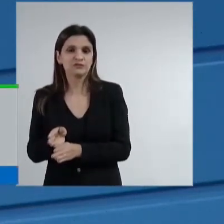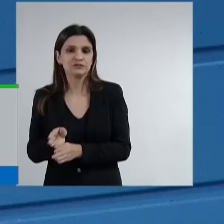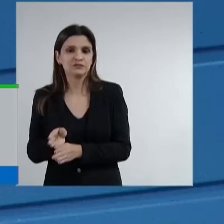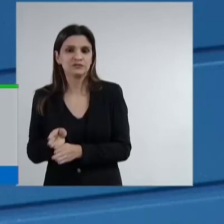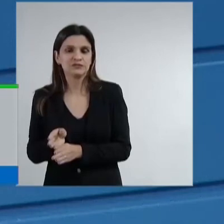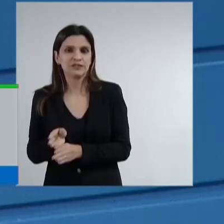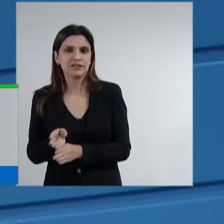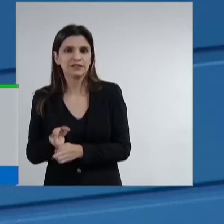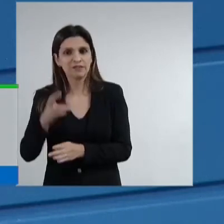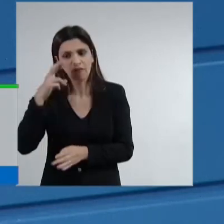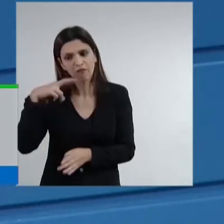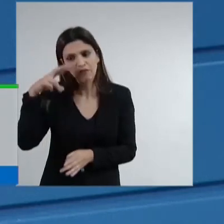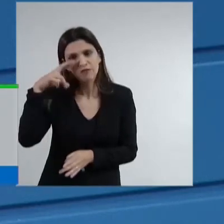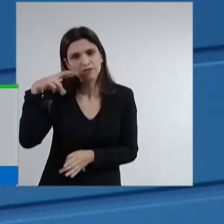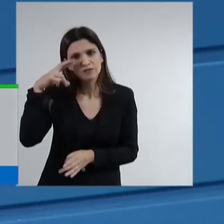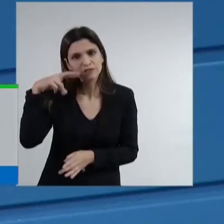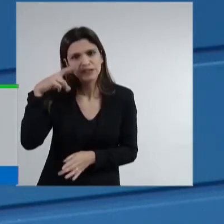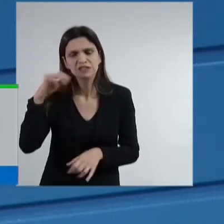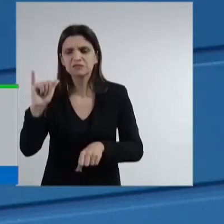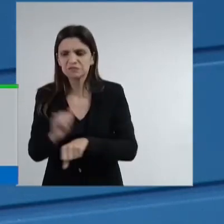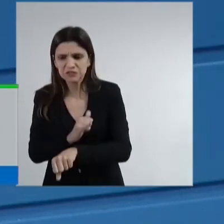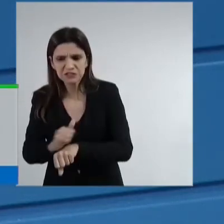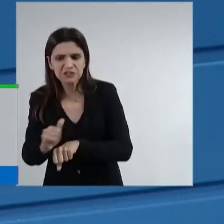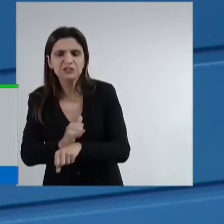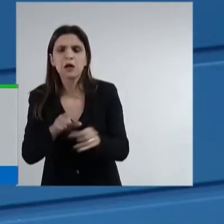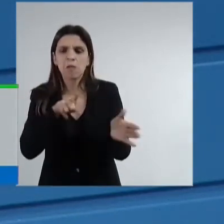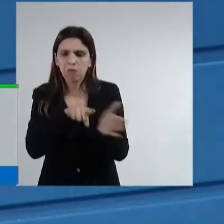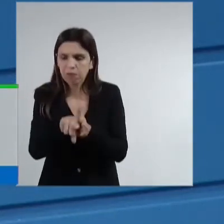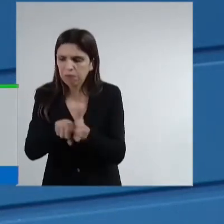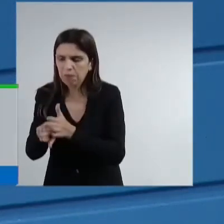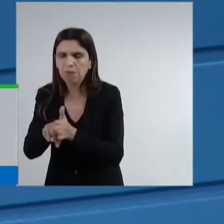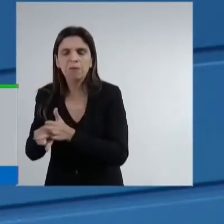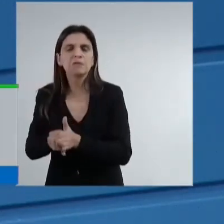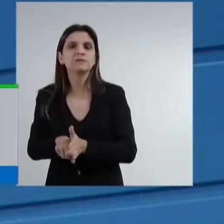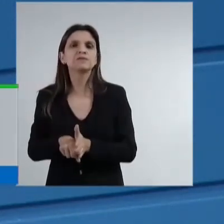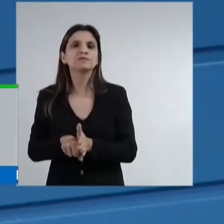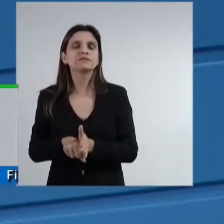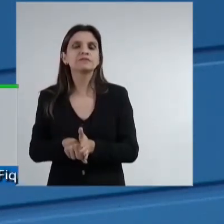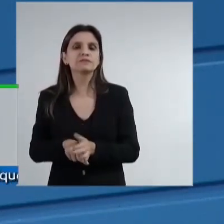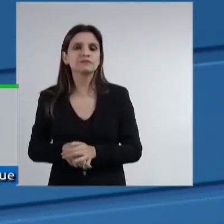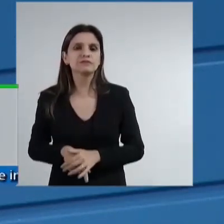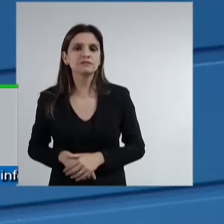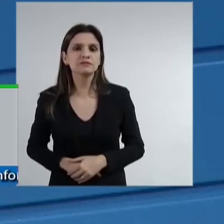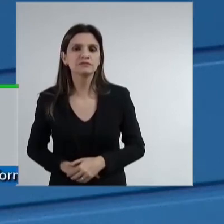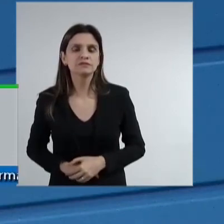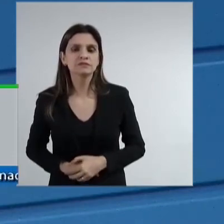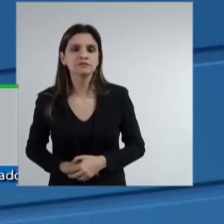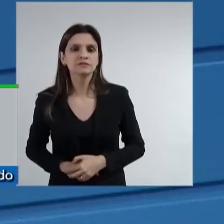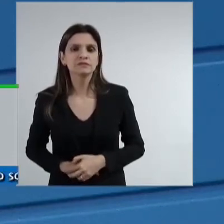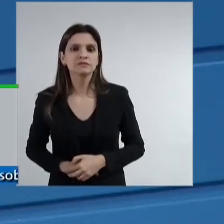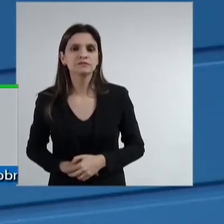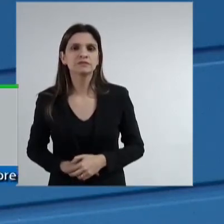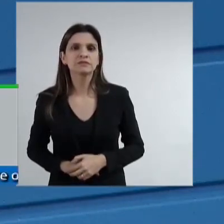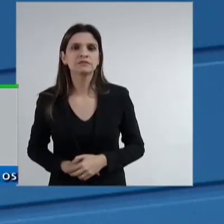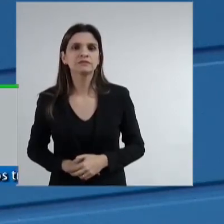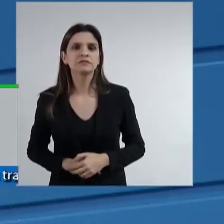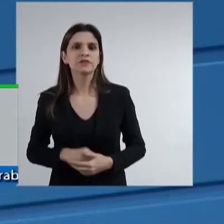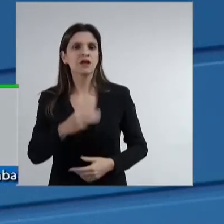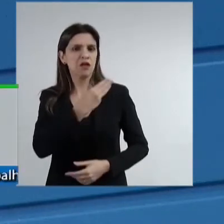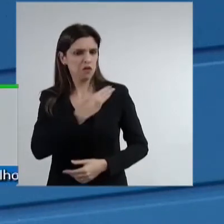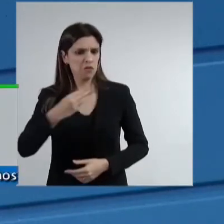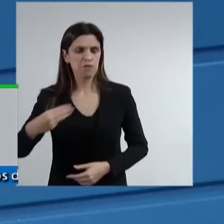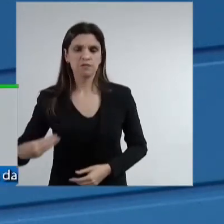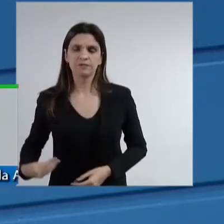policiadas estrategicamente, cientificamente. Tivemos a vinda de alguns ministros aqui,